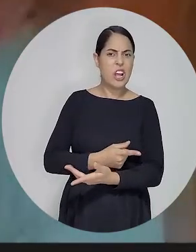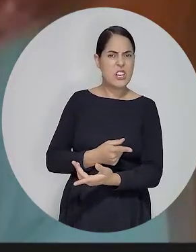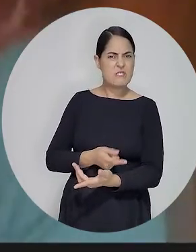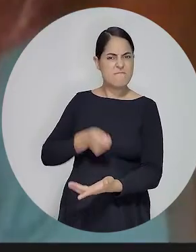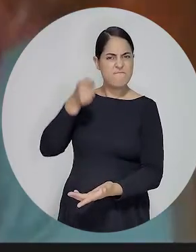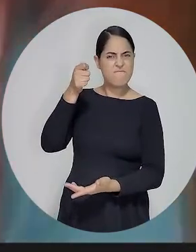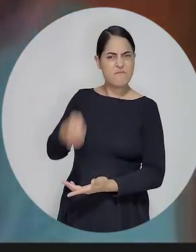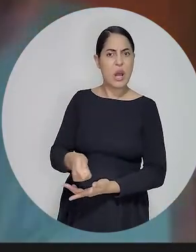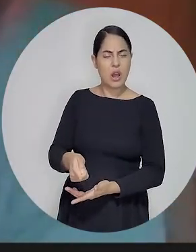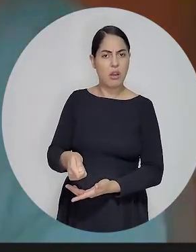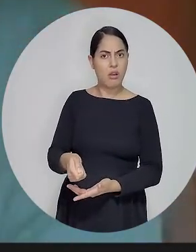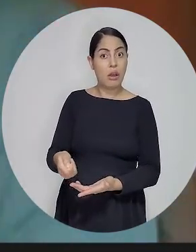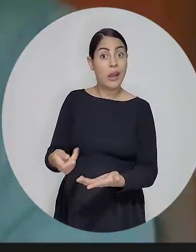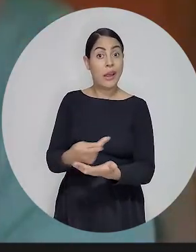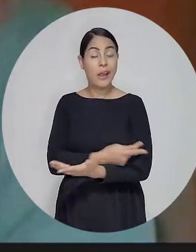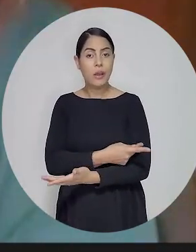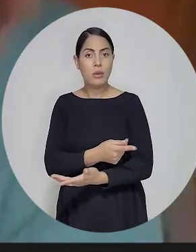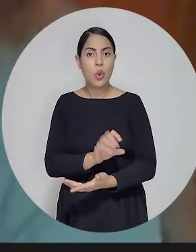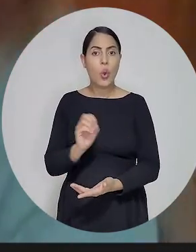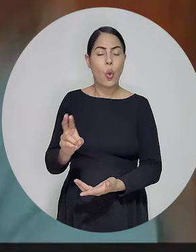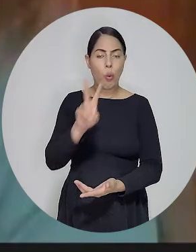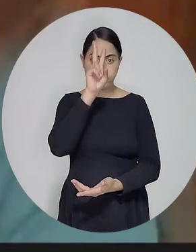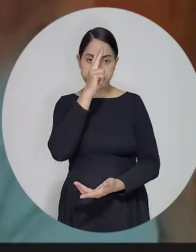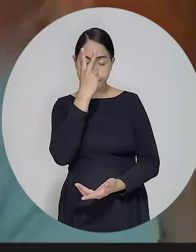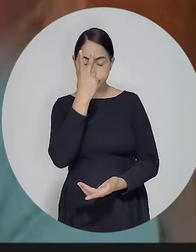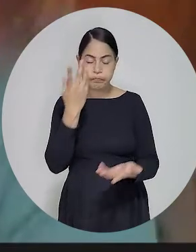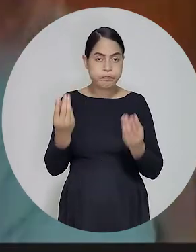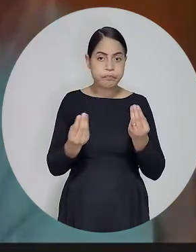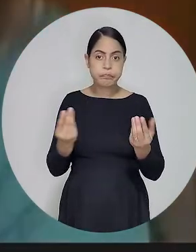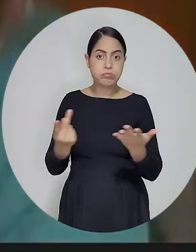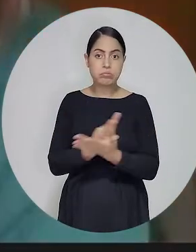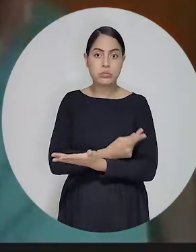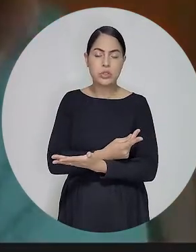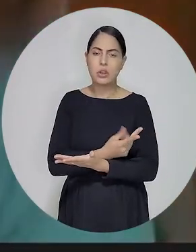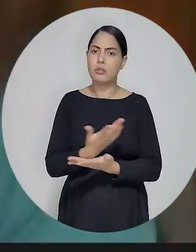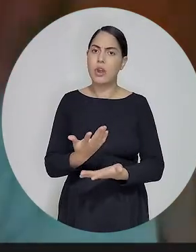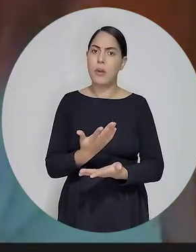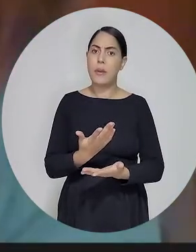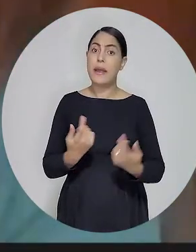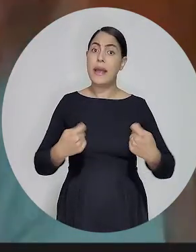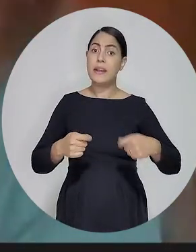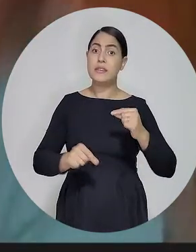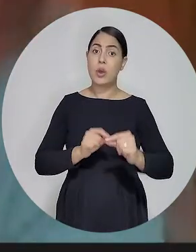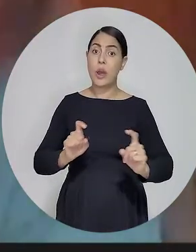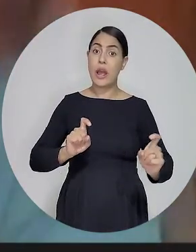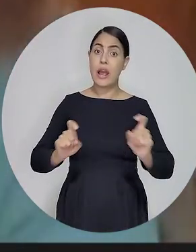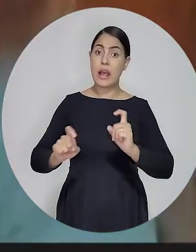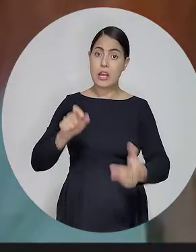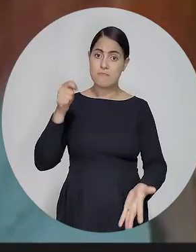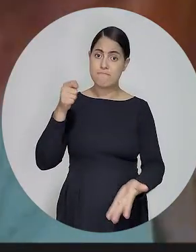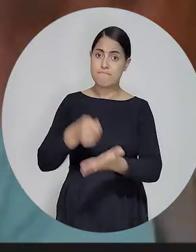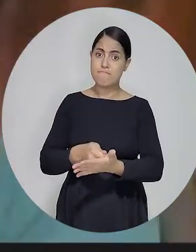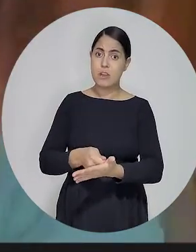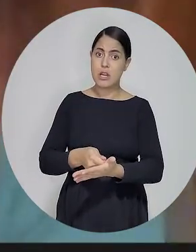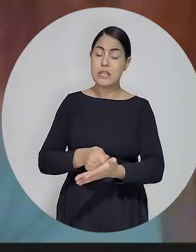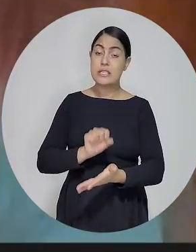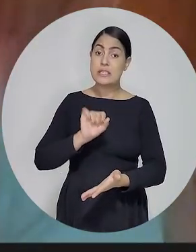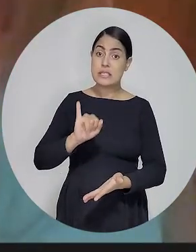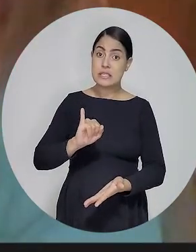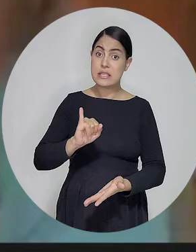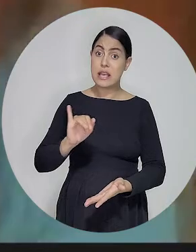pune erros, equívocos e não apenas atos ímprobos, efetivamente dotados de